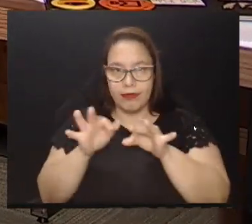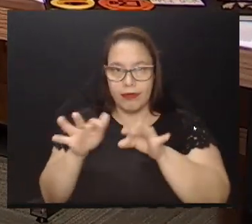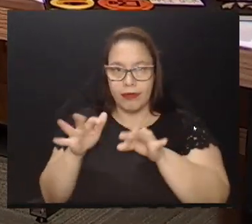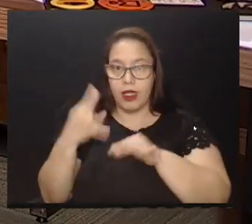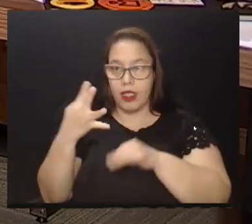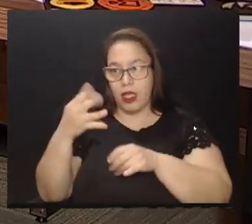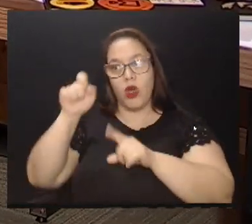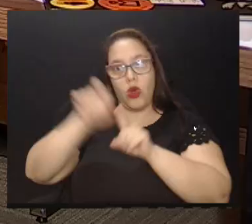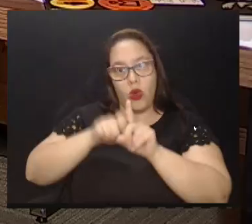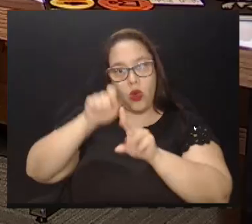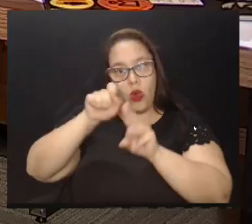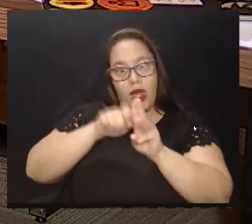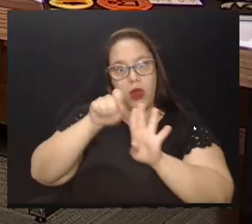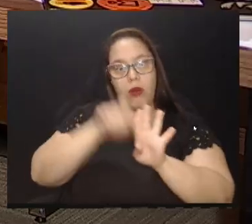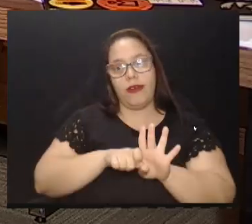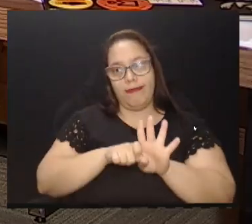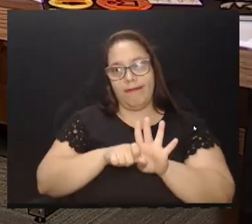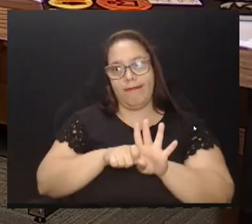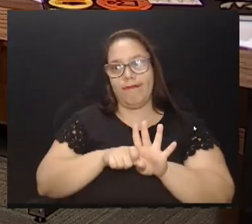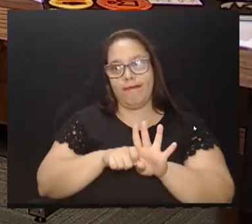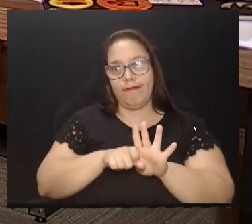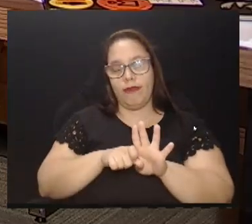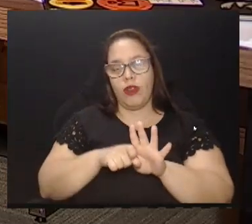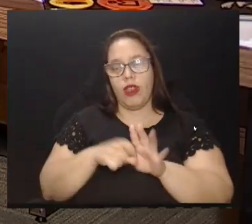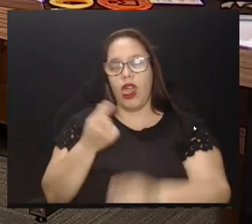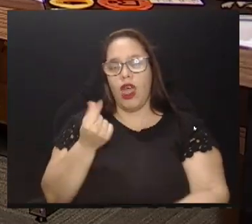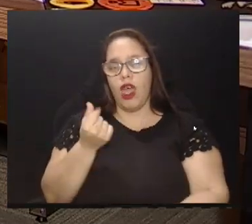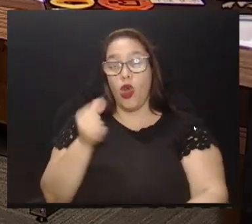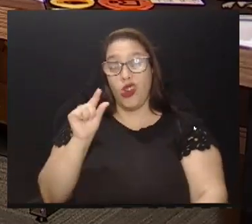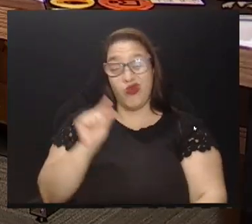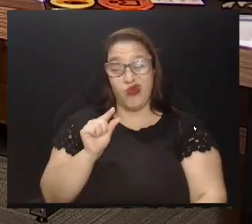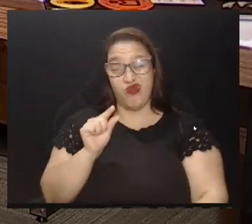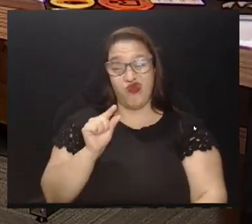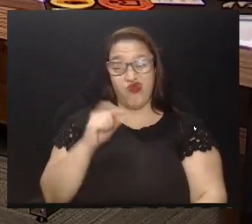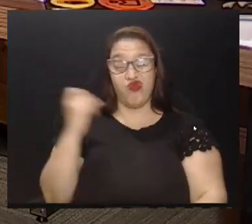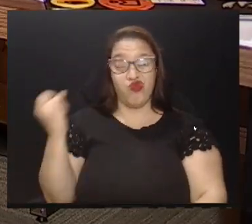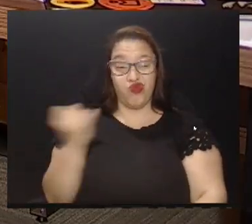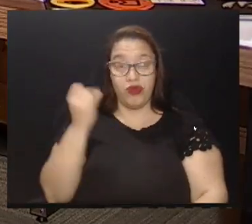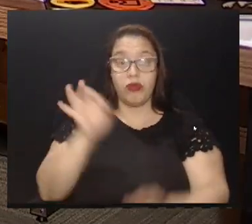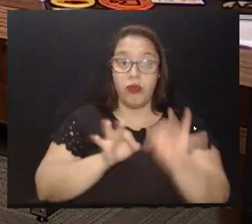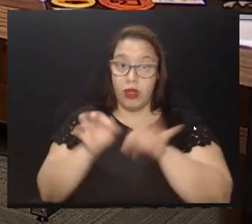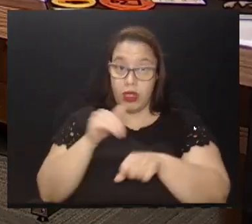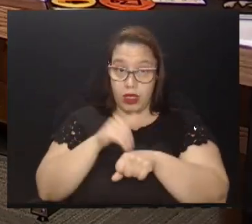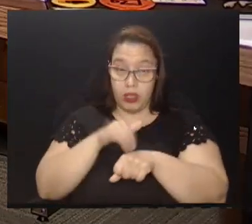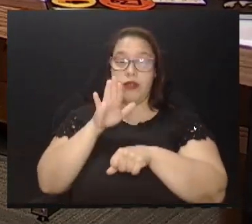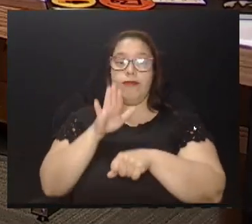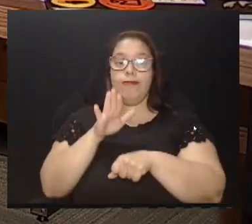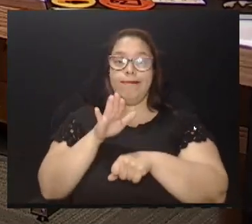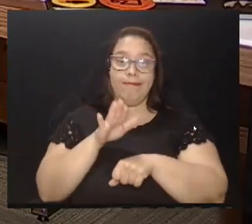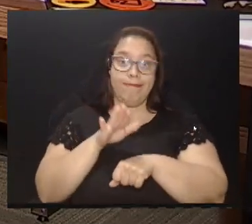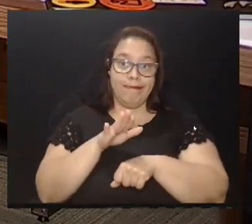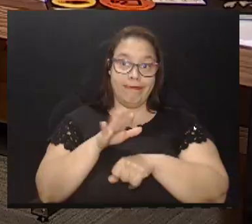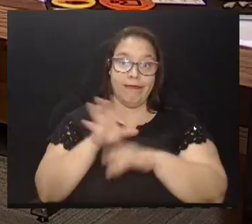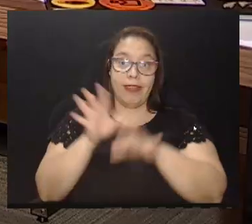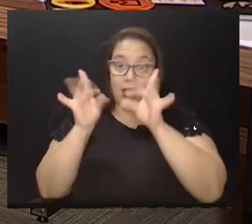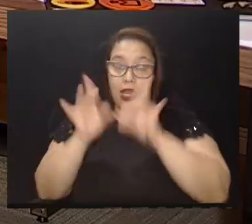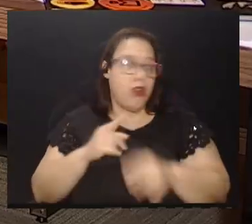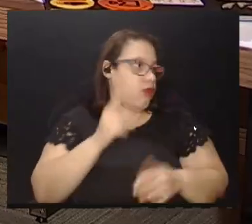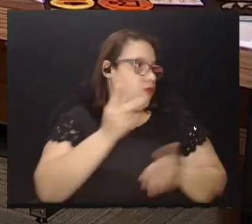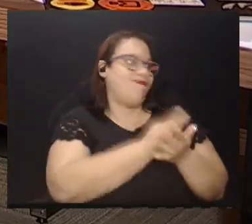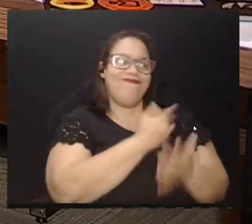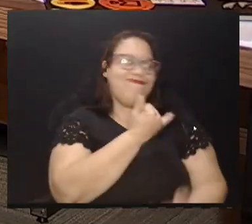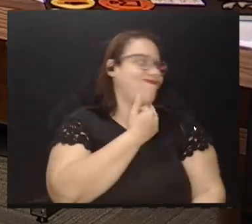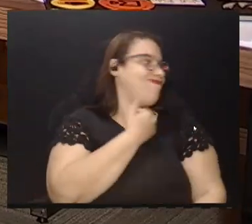meses. Porque quando a gente tem poucos recursos, é muito importante planejar mais. Então a gente tem que detalhar tudo. Não pode errar, né? Tem que dar tudo certo. Então antes da gente